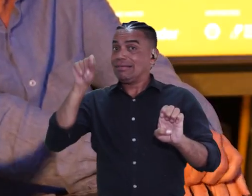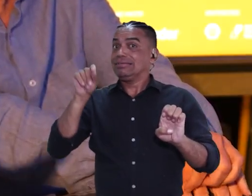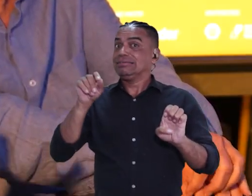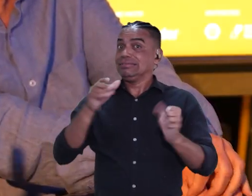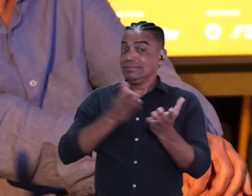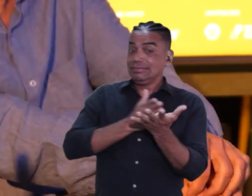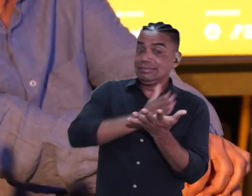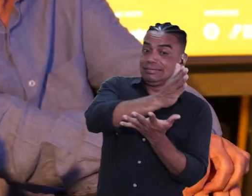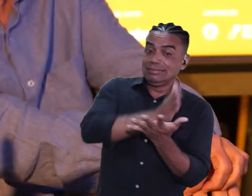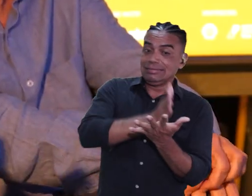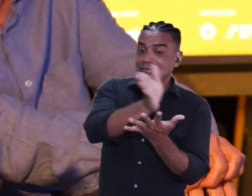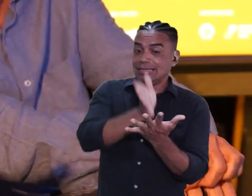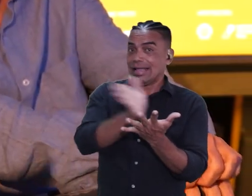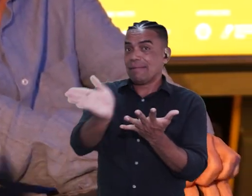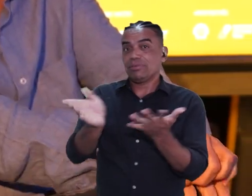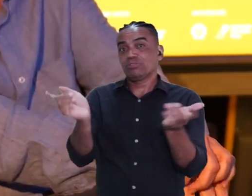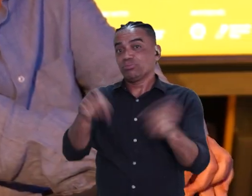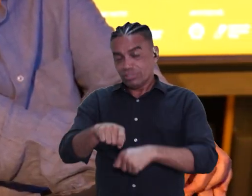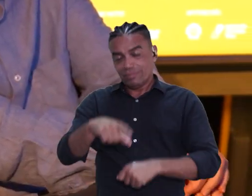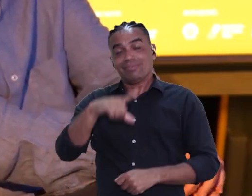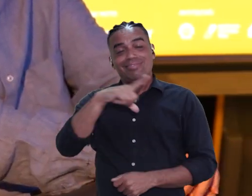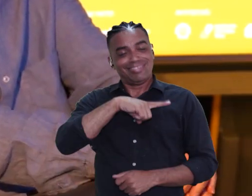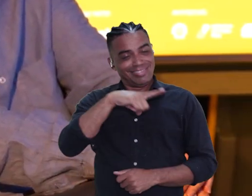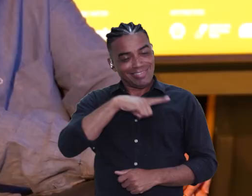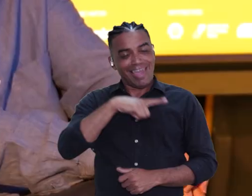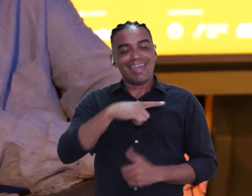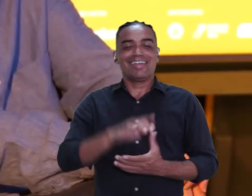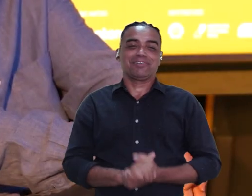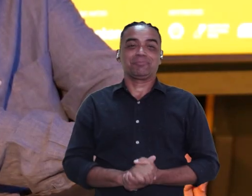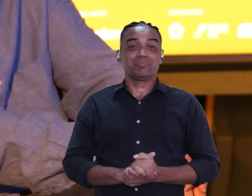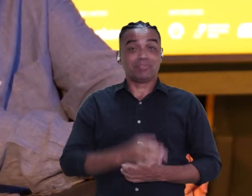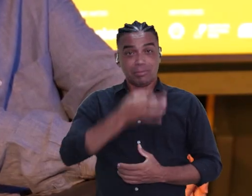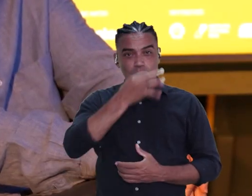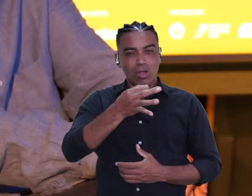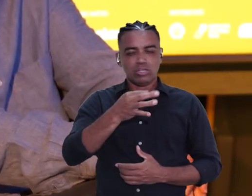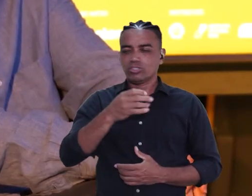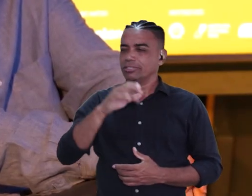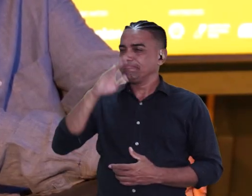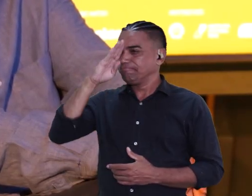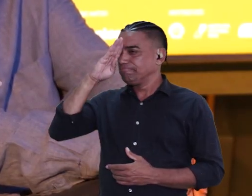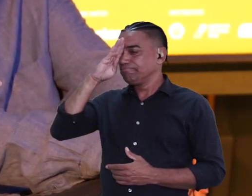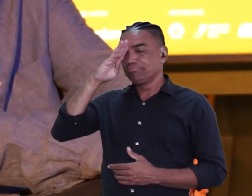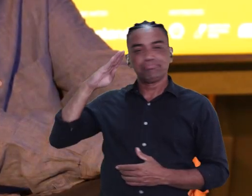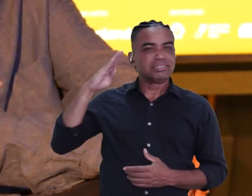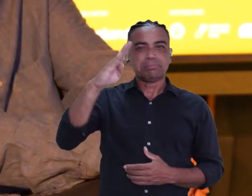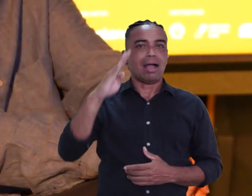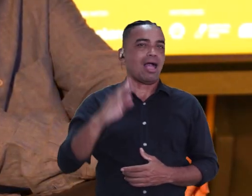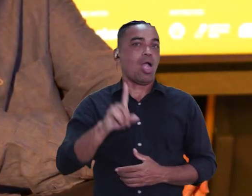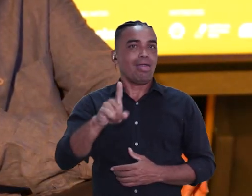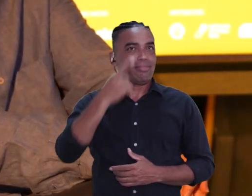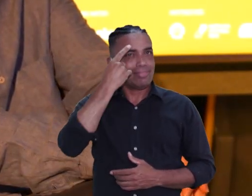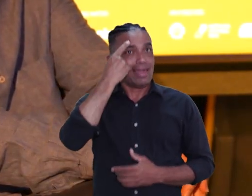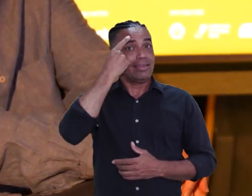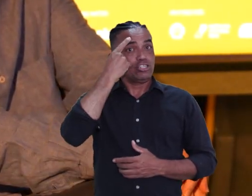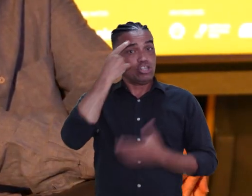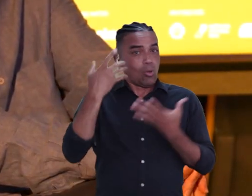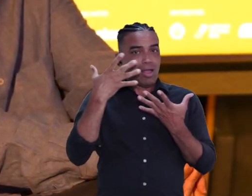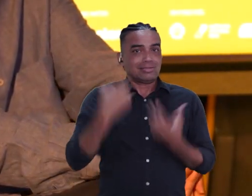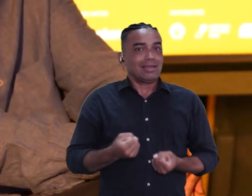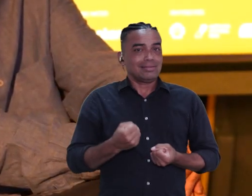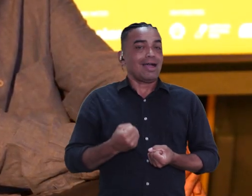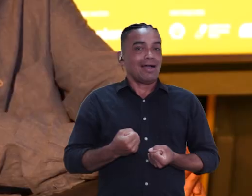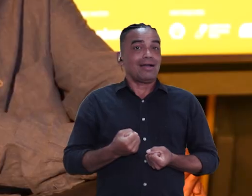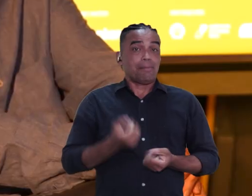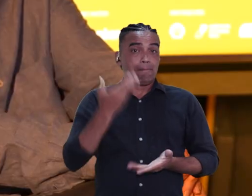Há caminhos possíveis, né? Mas eu acho que fundamental é a ideia de não recuar,